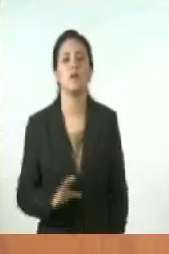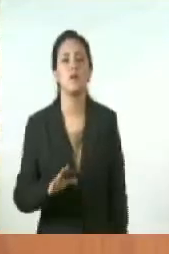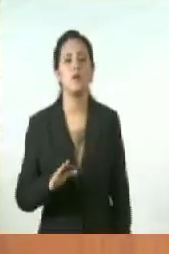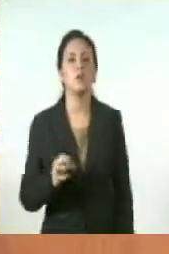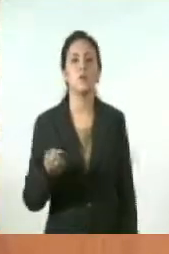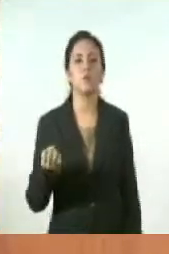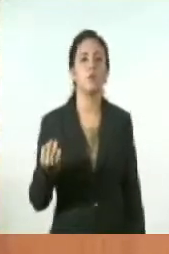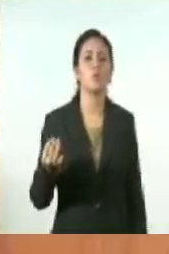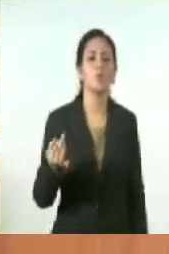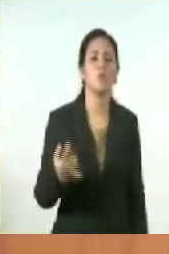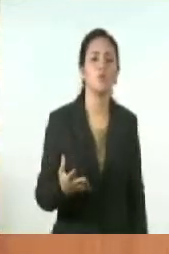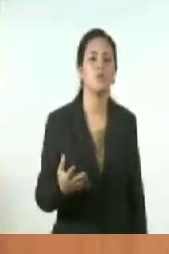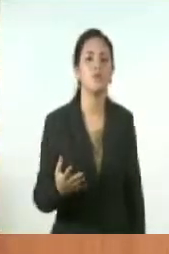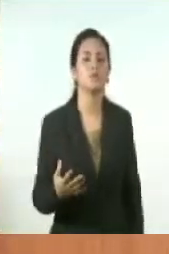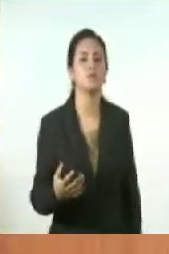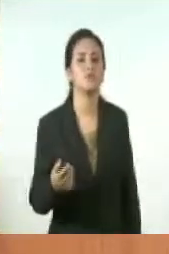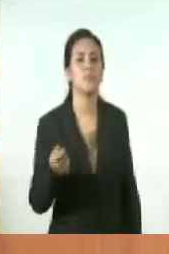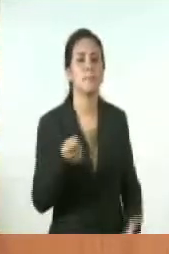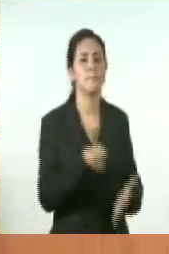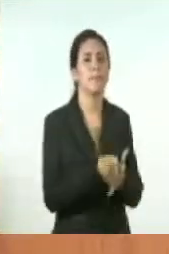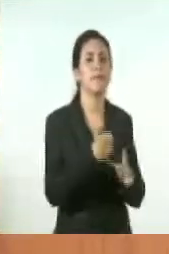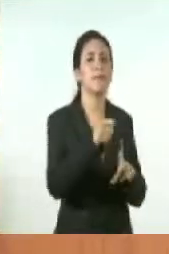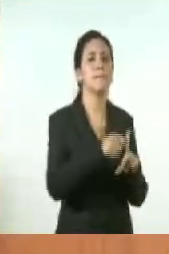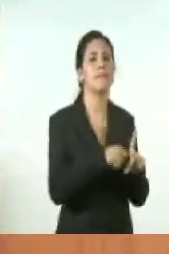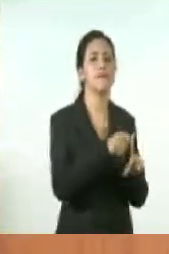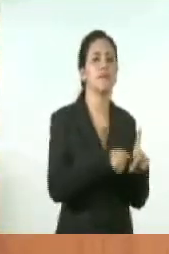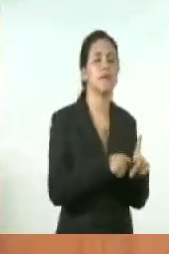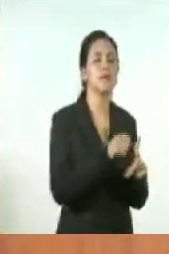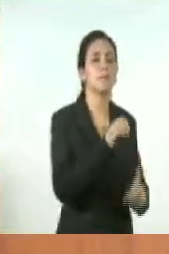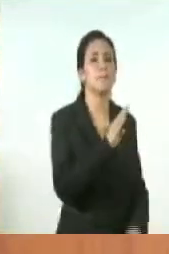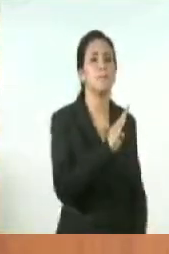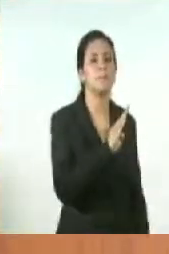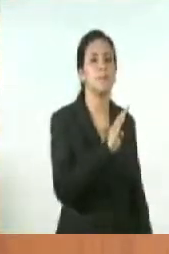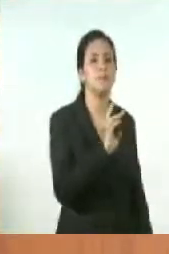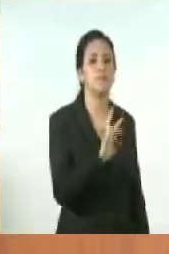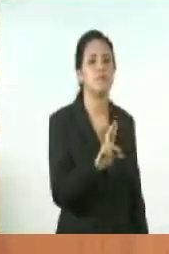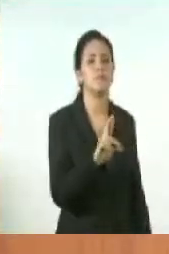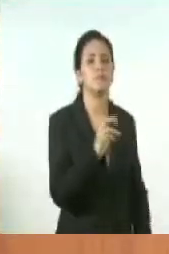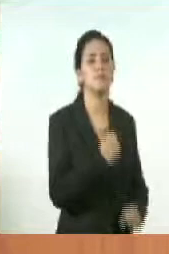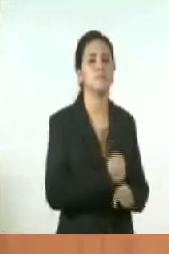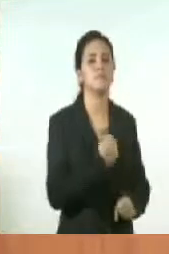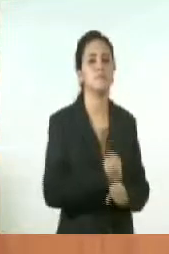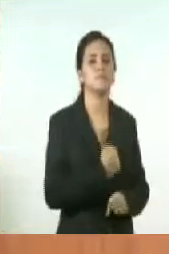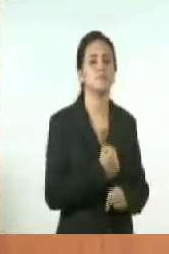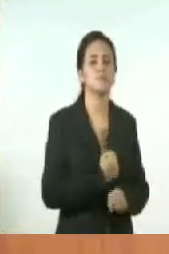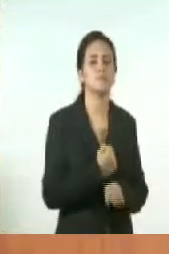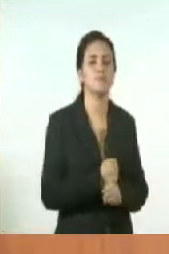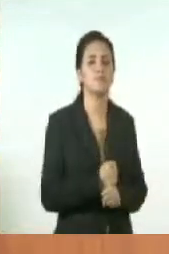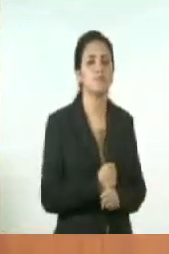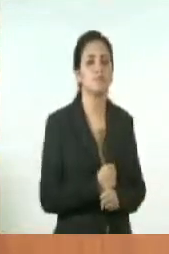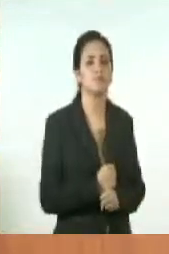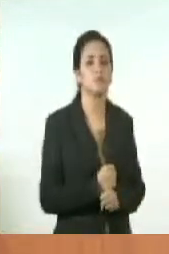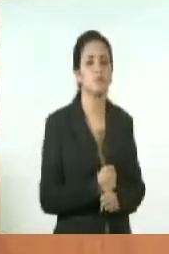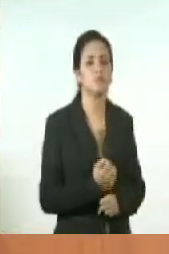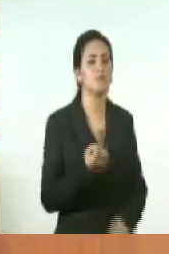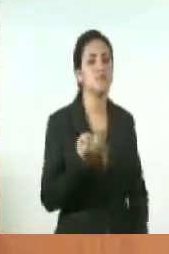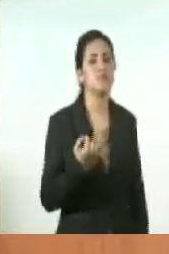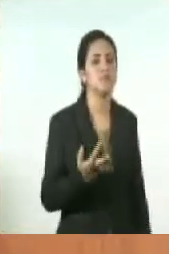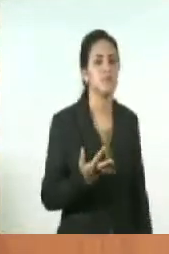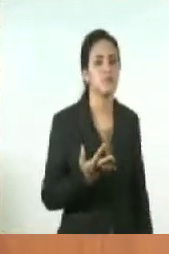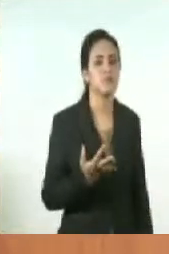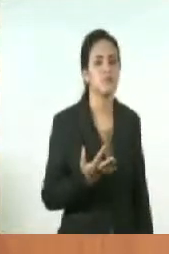Qual é o valor mensal só da BR Distribuidora? Distribuidora não, BR Construtora. Valor mensal da BR Construtora.